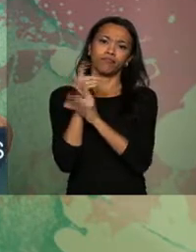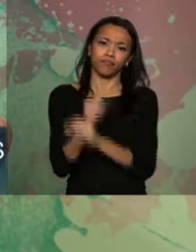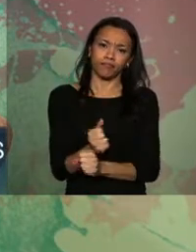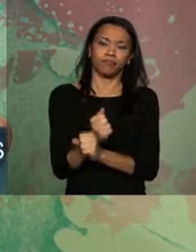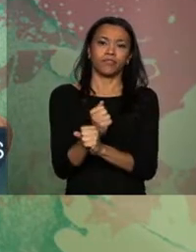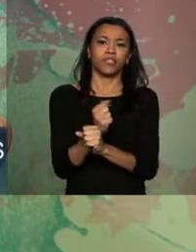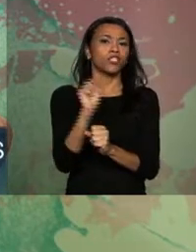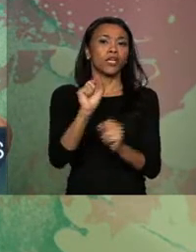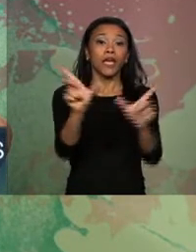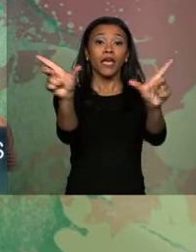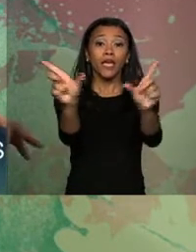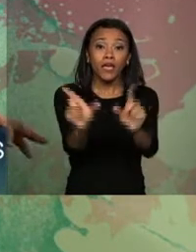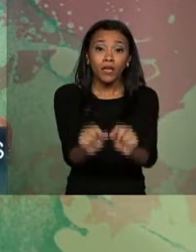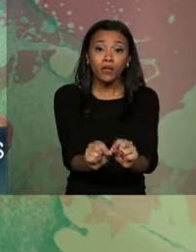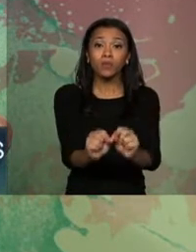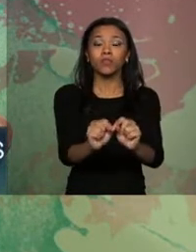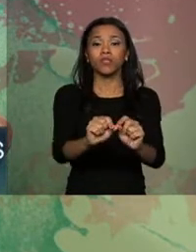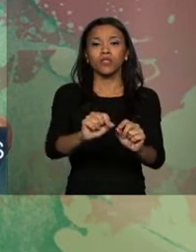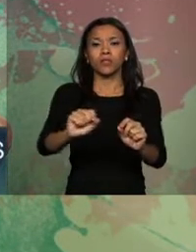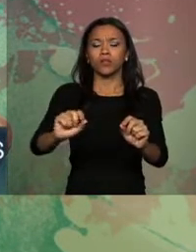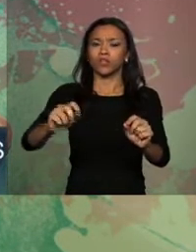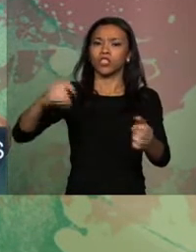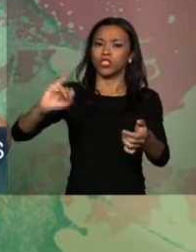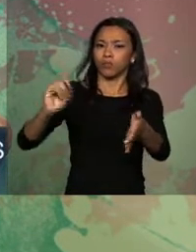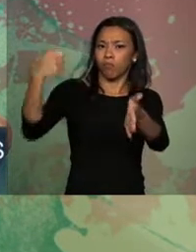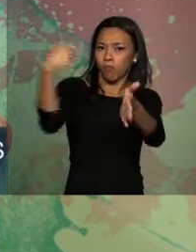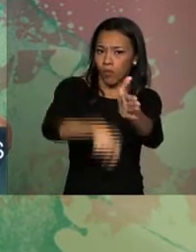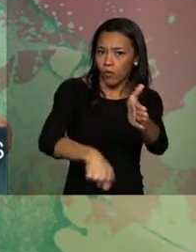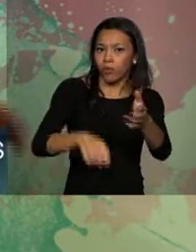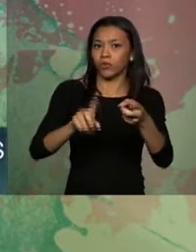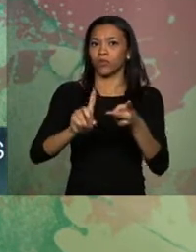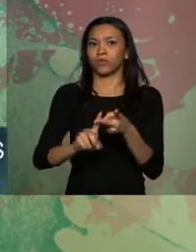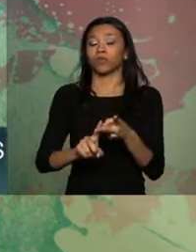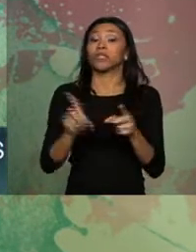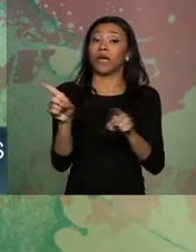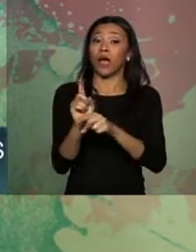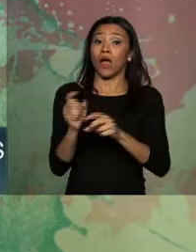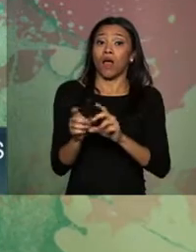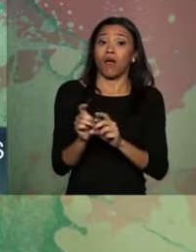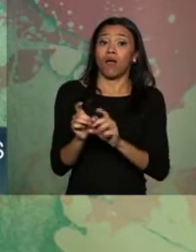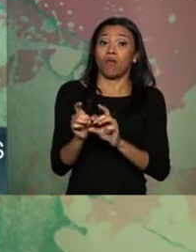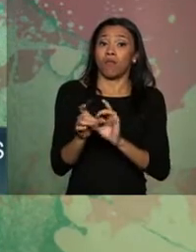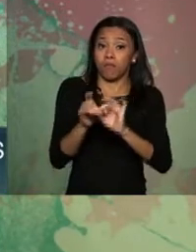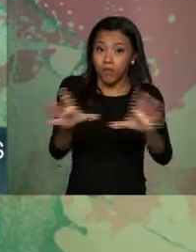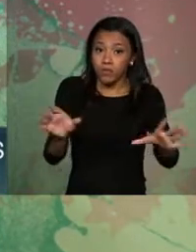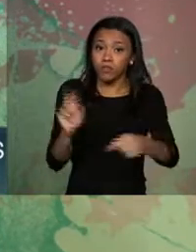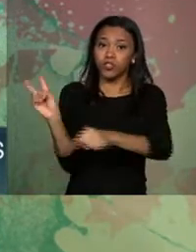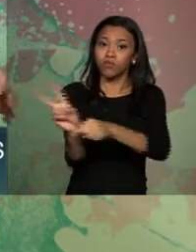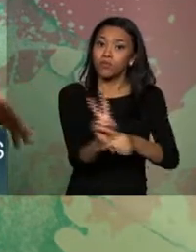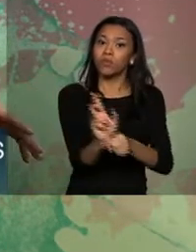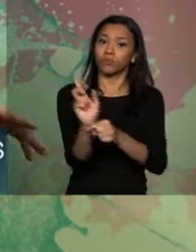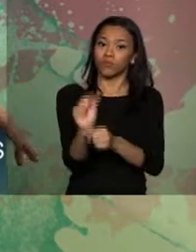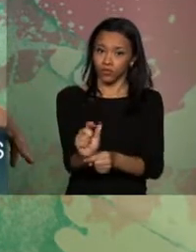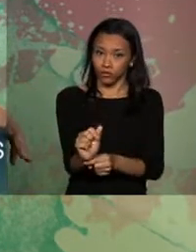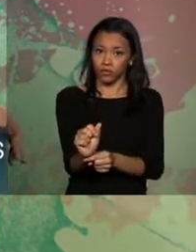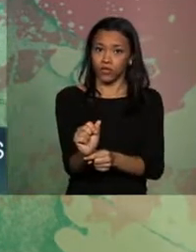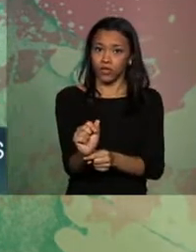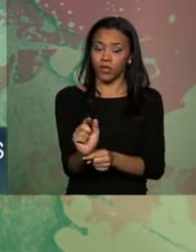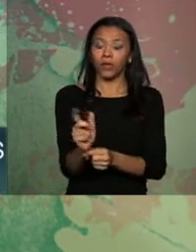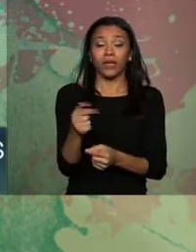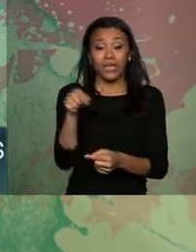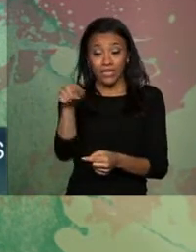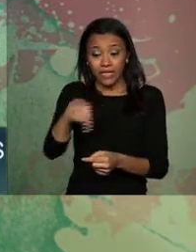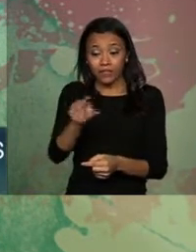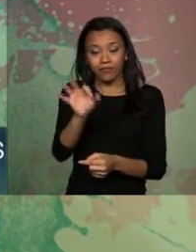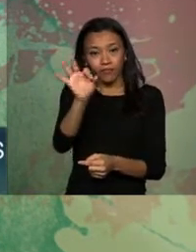simplificação, redução de tributos, de crédito, com a certeza que isso